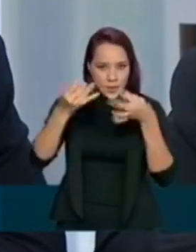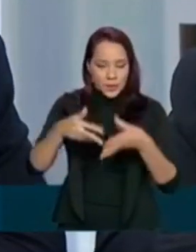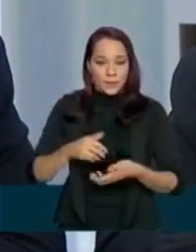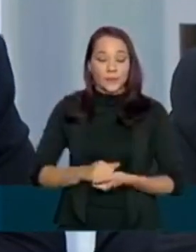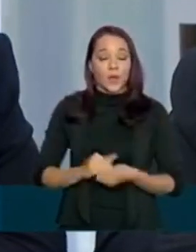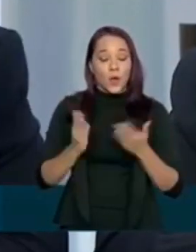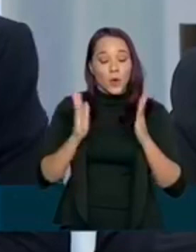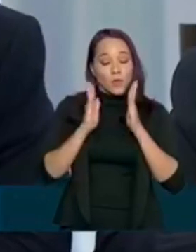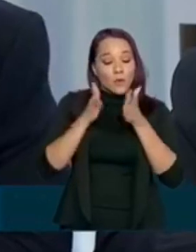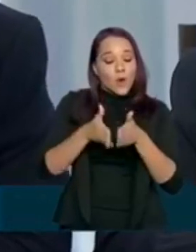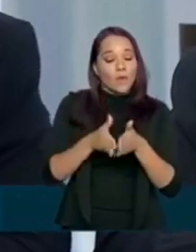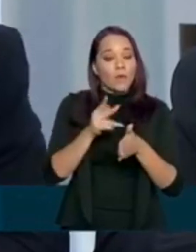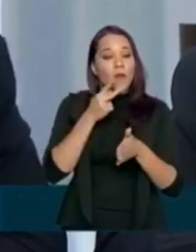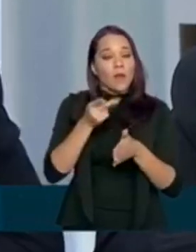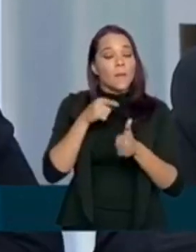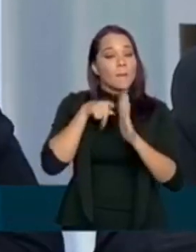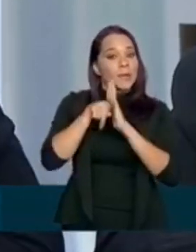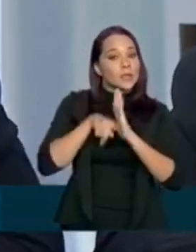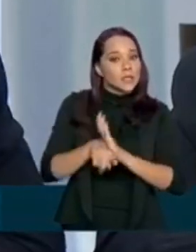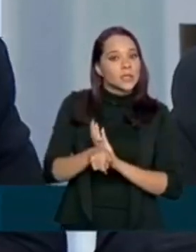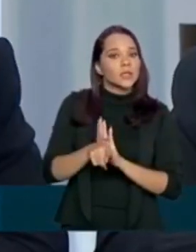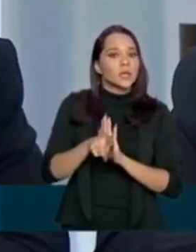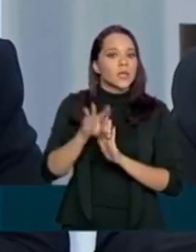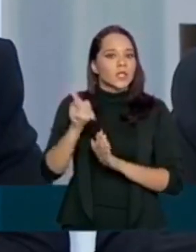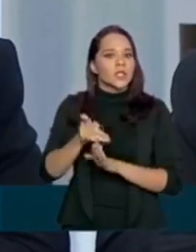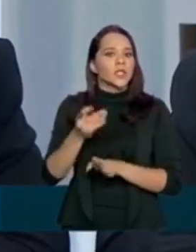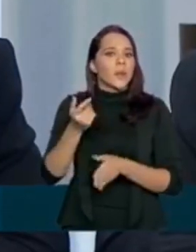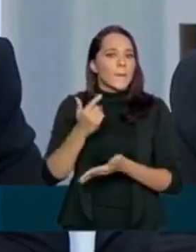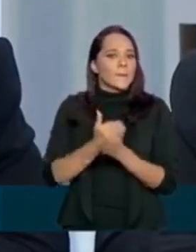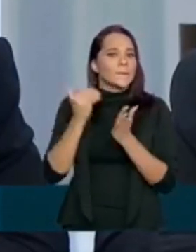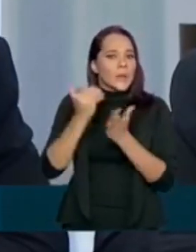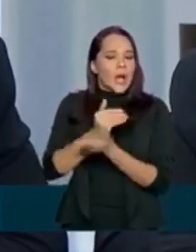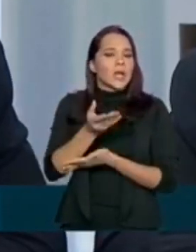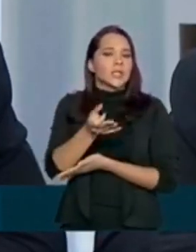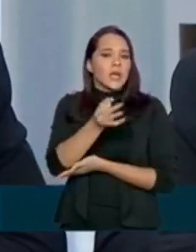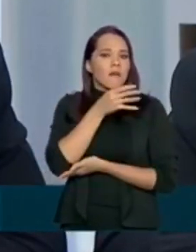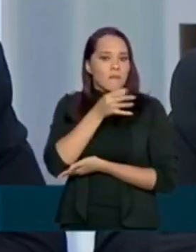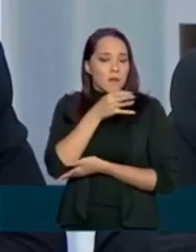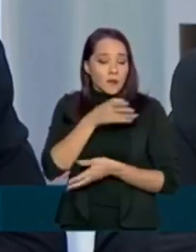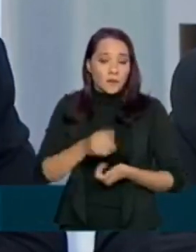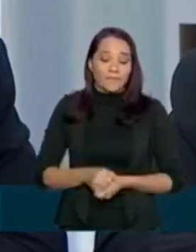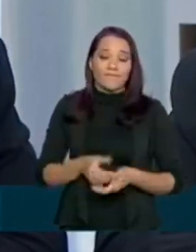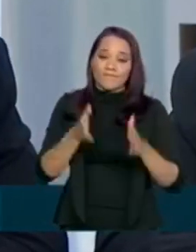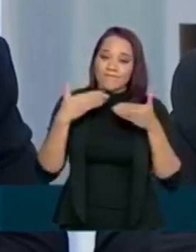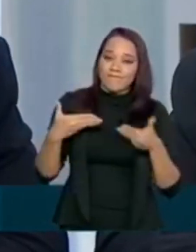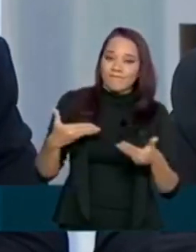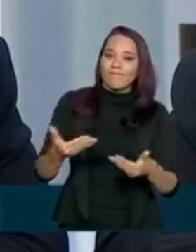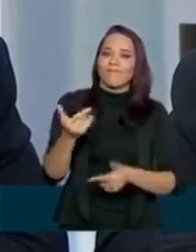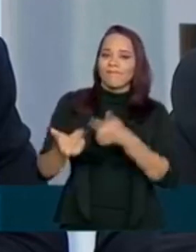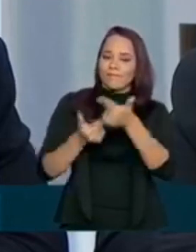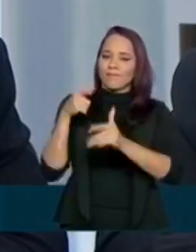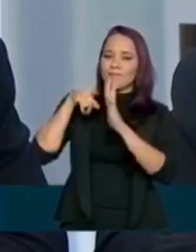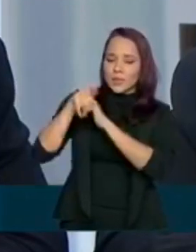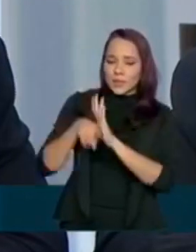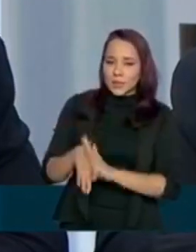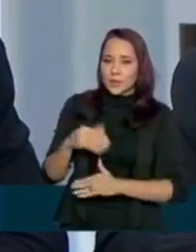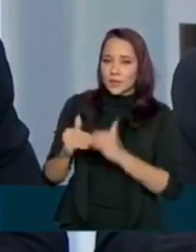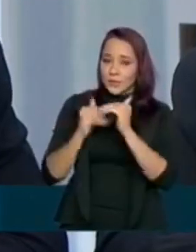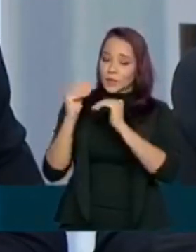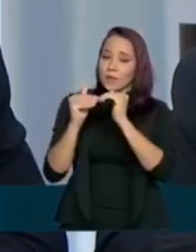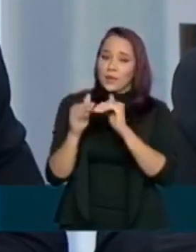pedi esse tempo para falar com relação à pesquisas de reposição de medicamento né o ministério por sua natureza trabalha com pesquisa e desenvolvimento